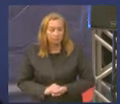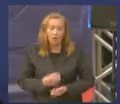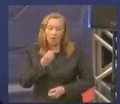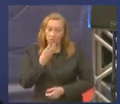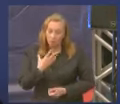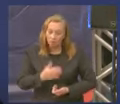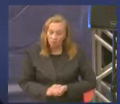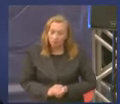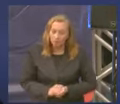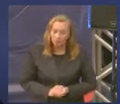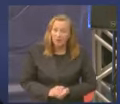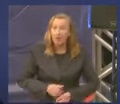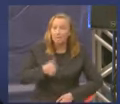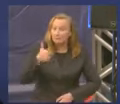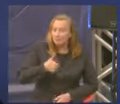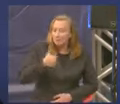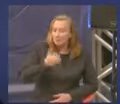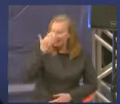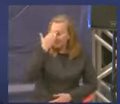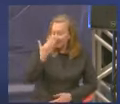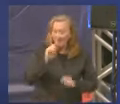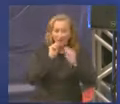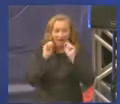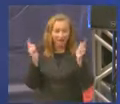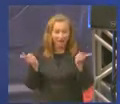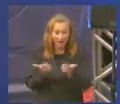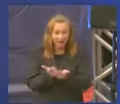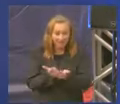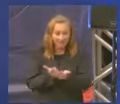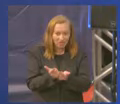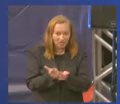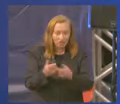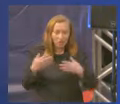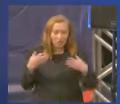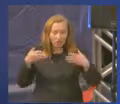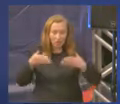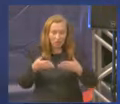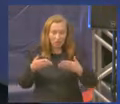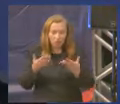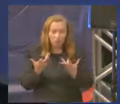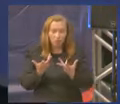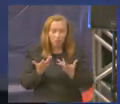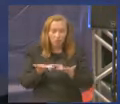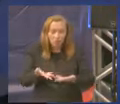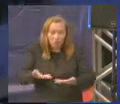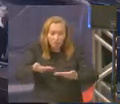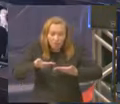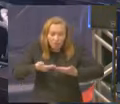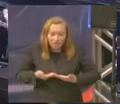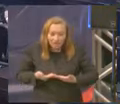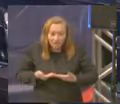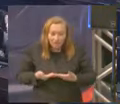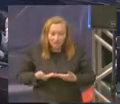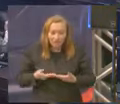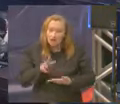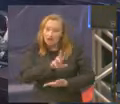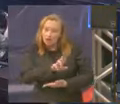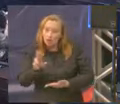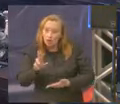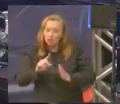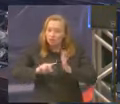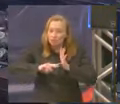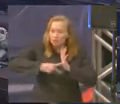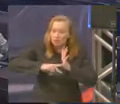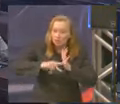Bom, primeiro eu quero agradecer a LERJ, né, o fórum, pelo convite, em nome do Sindicato